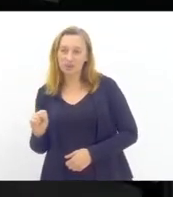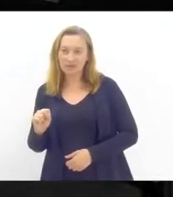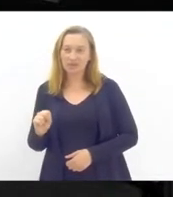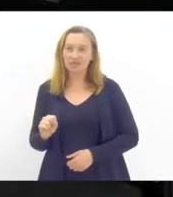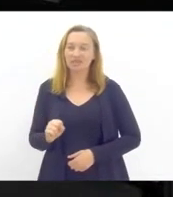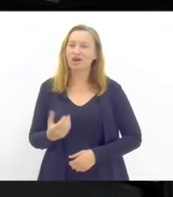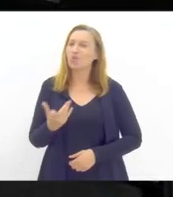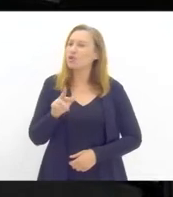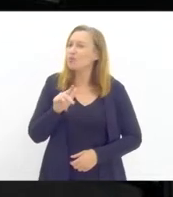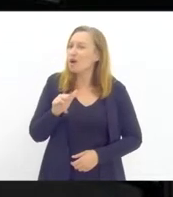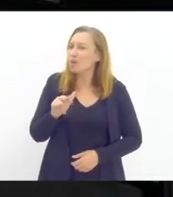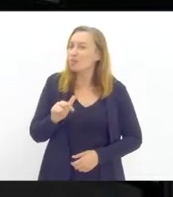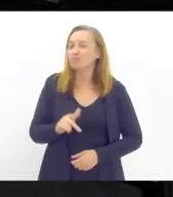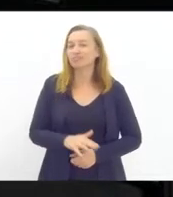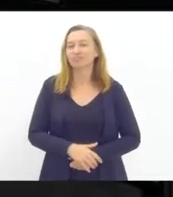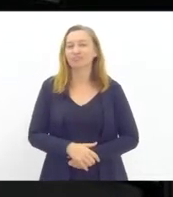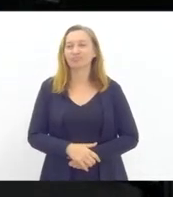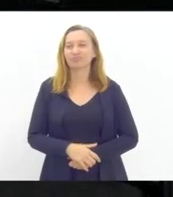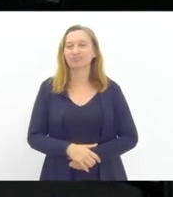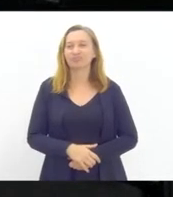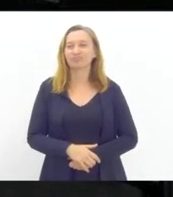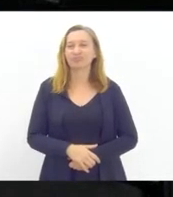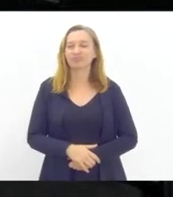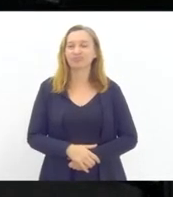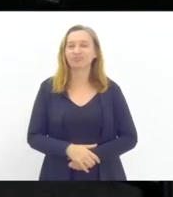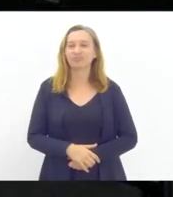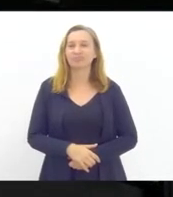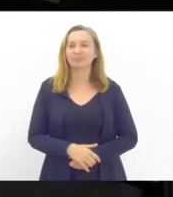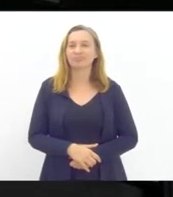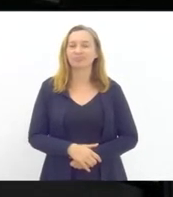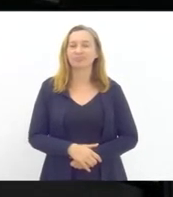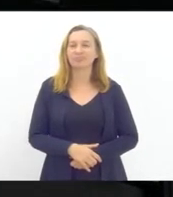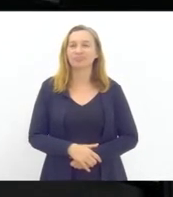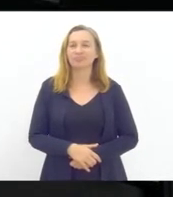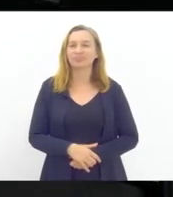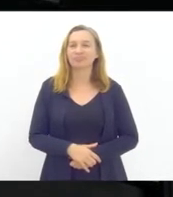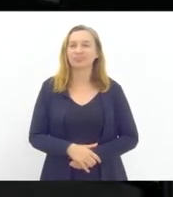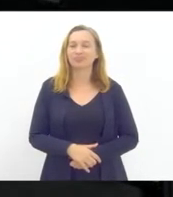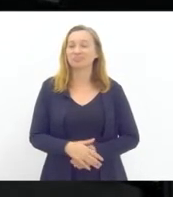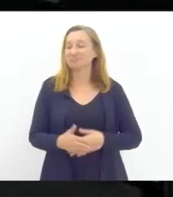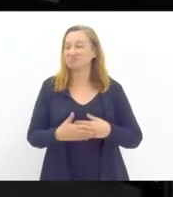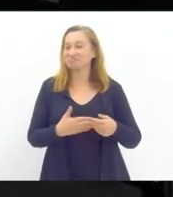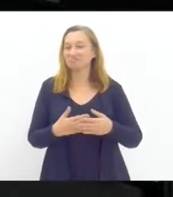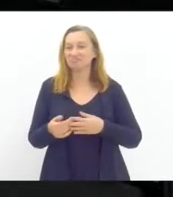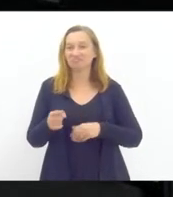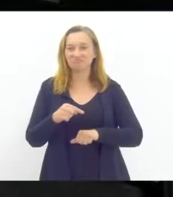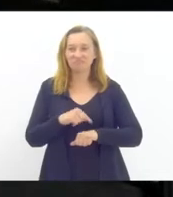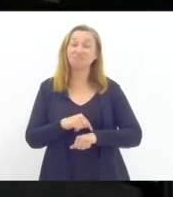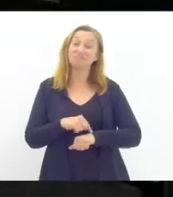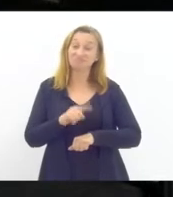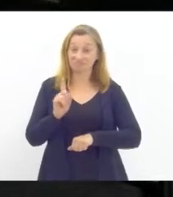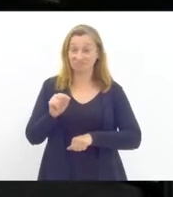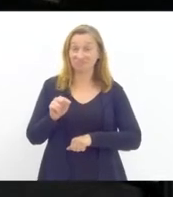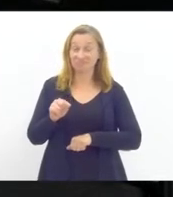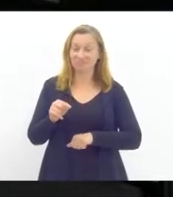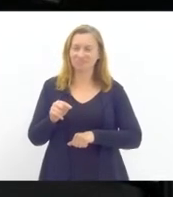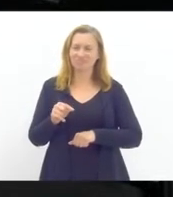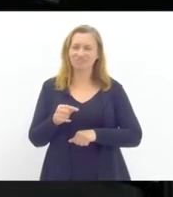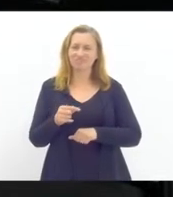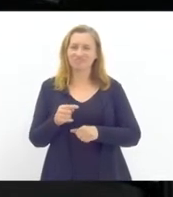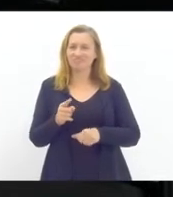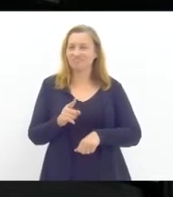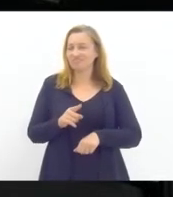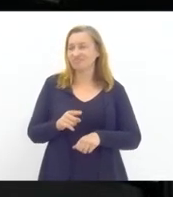é um irmão que a gente que a gente tem em qualquer momento né de Todas as Horas